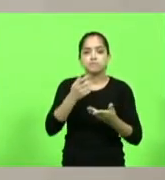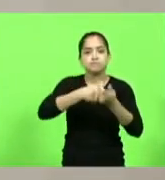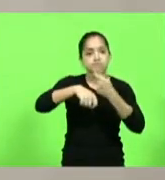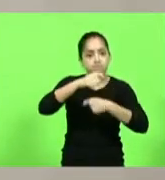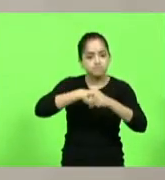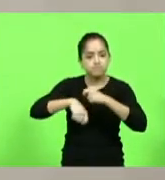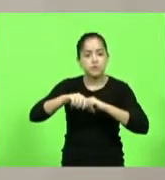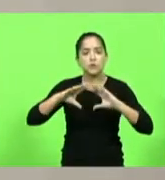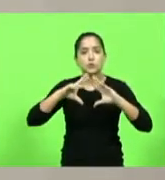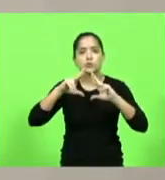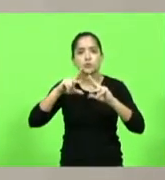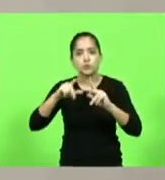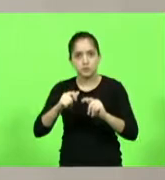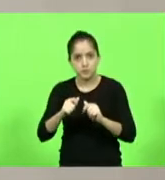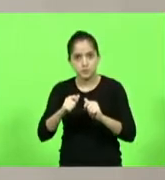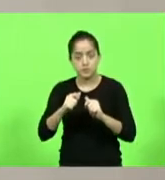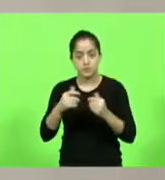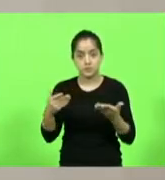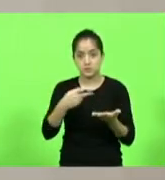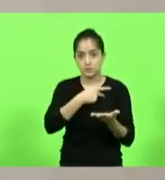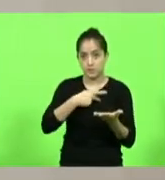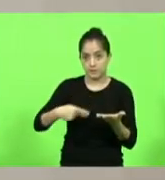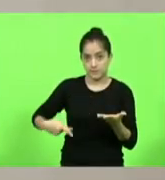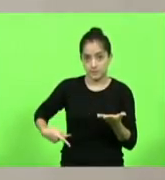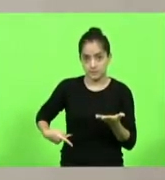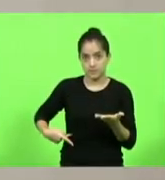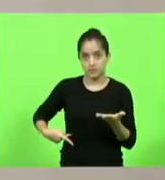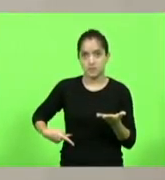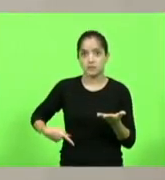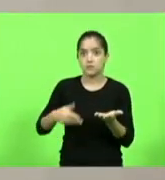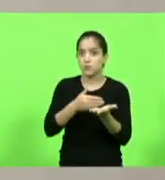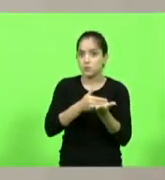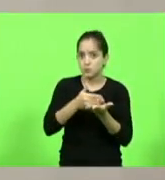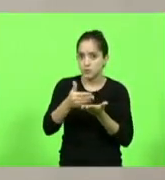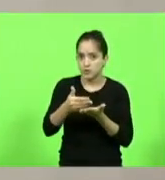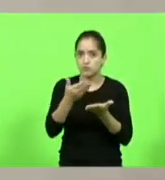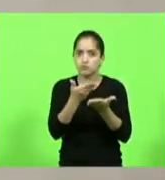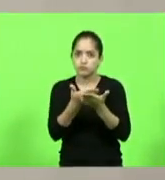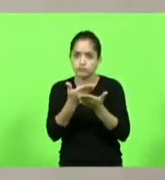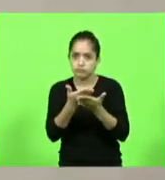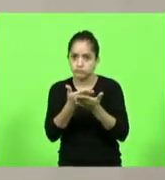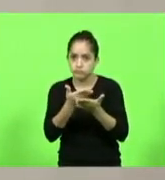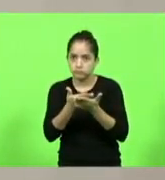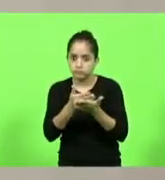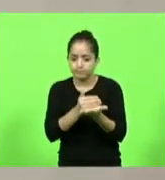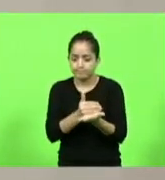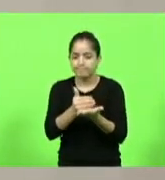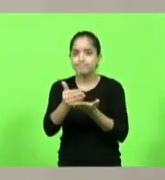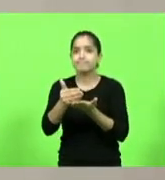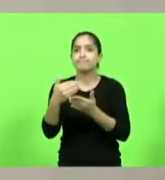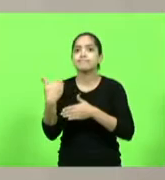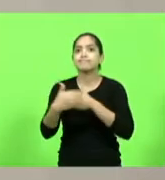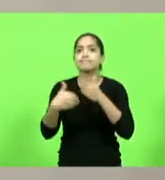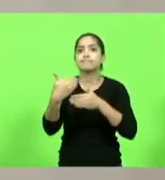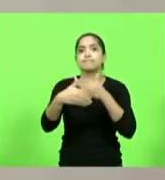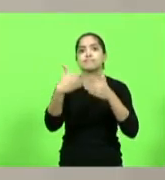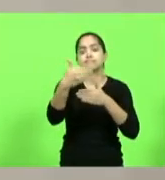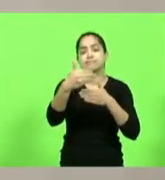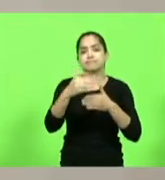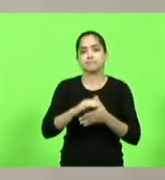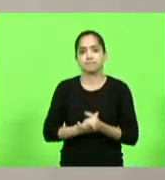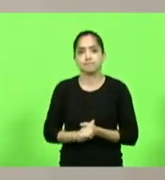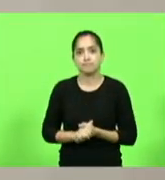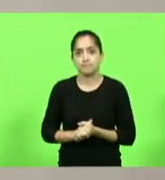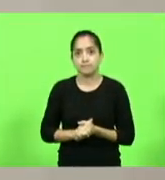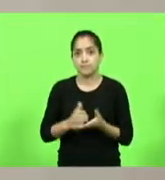administrativos, sendo que esta presidência determinou o início dos estudos para a implantação do processo legislativo digital,